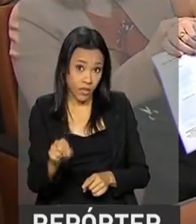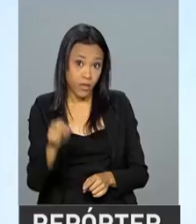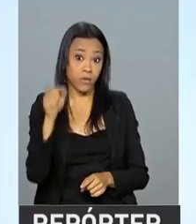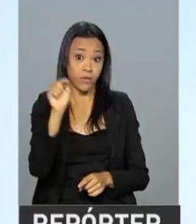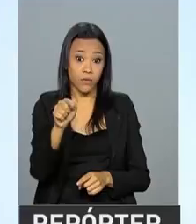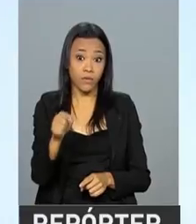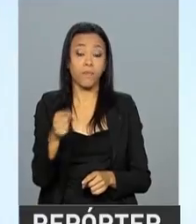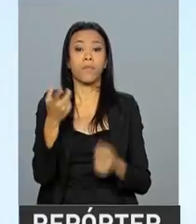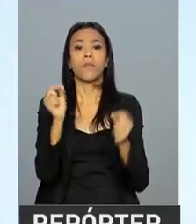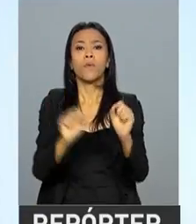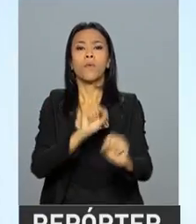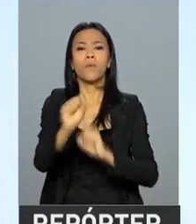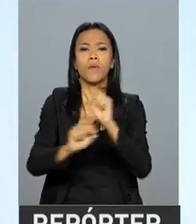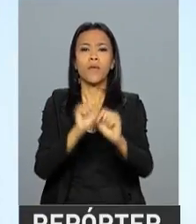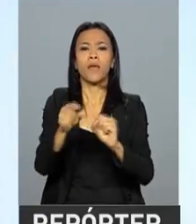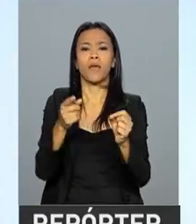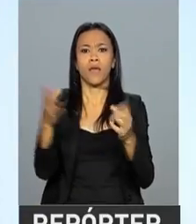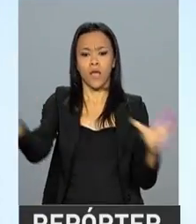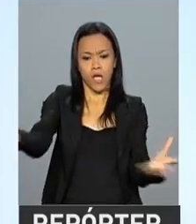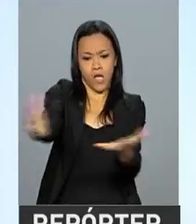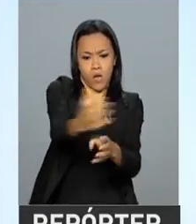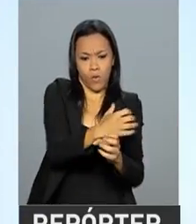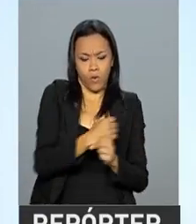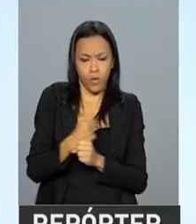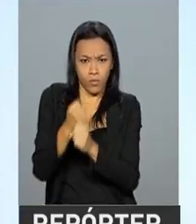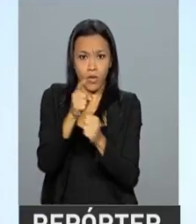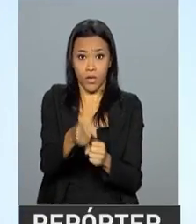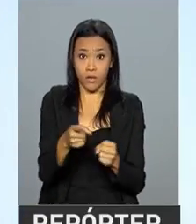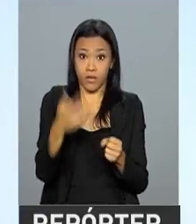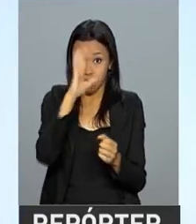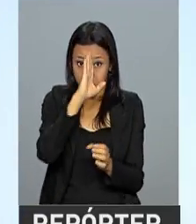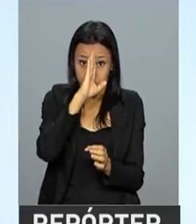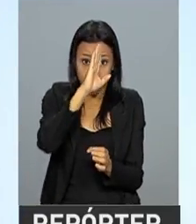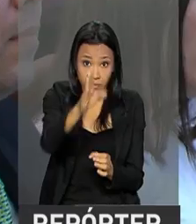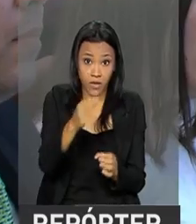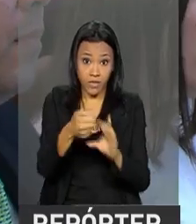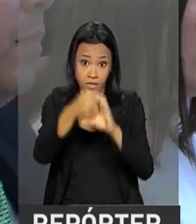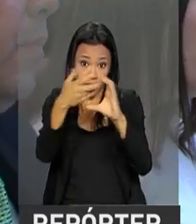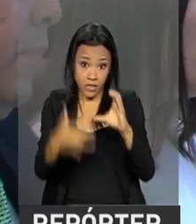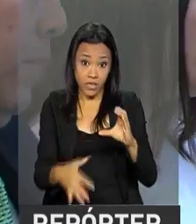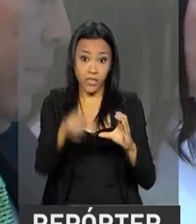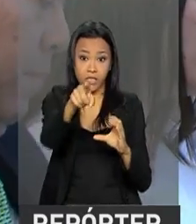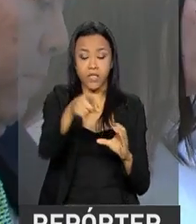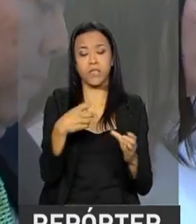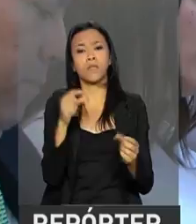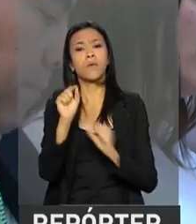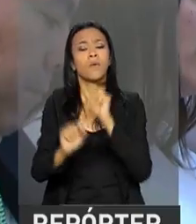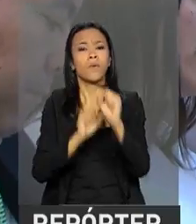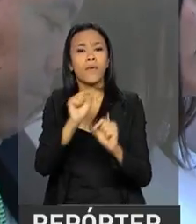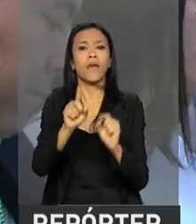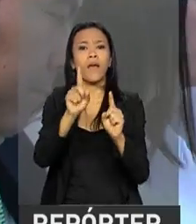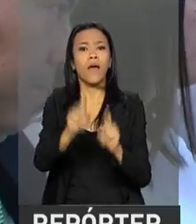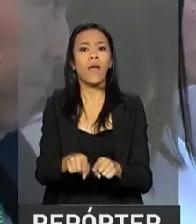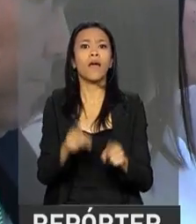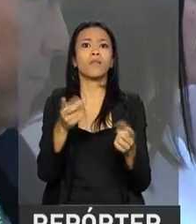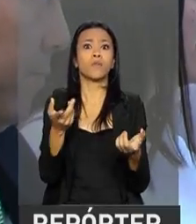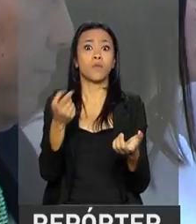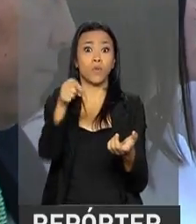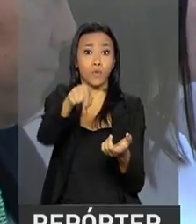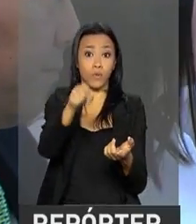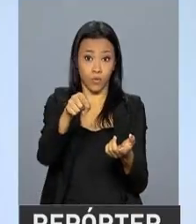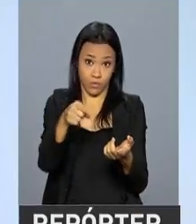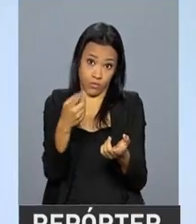os altos custos associados ao recolhimento de tributos entre as principais características negativas do sistema